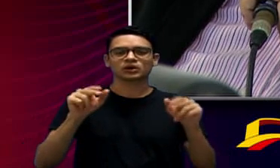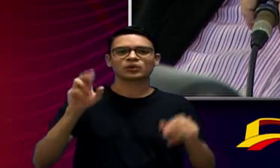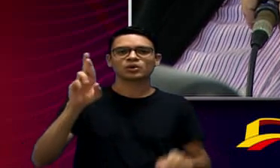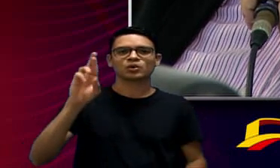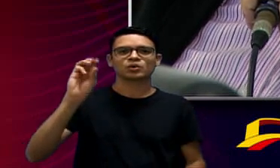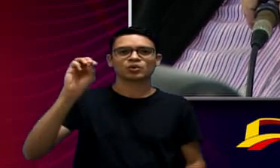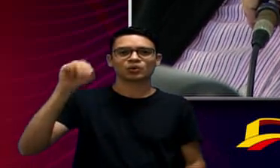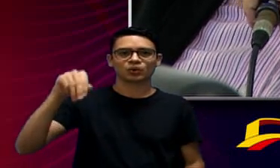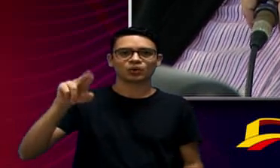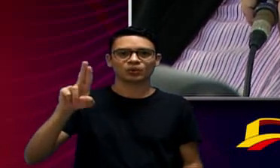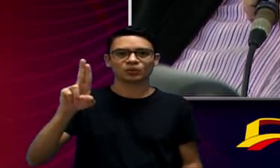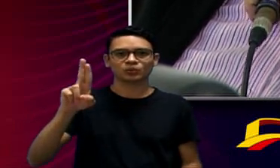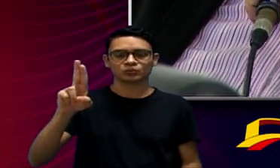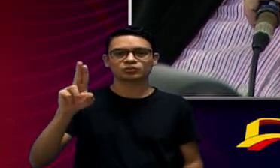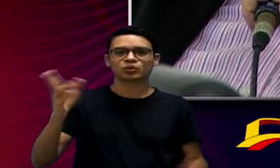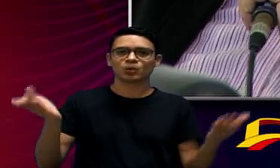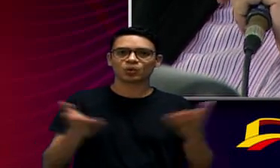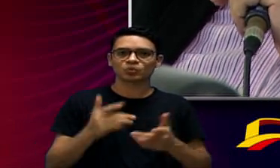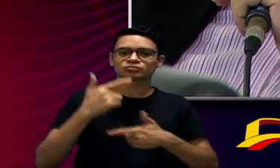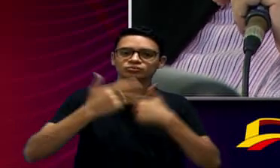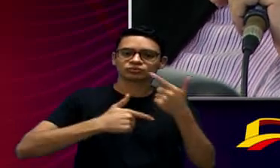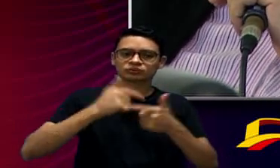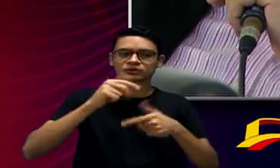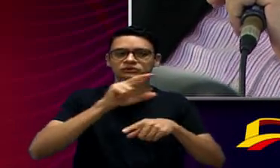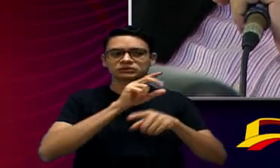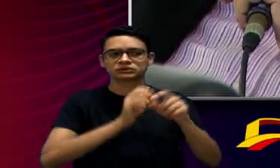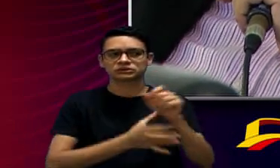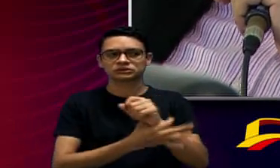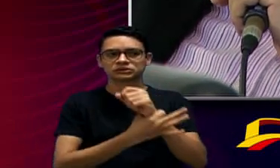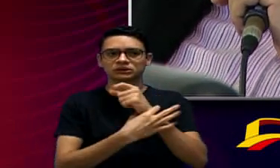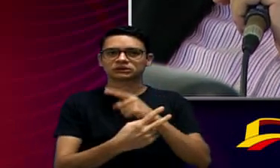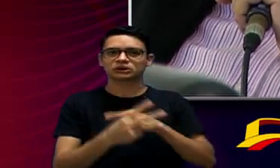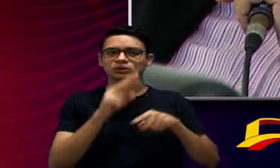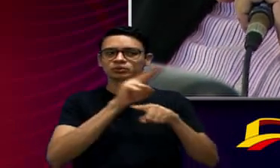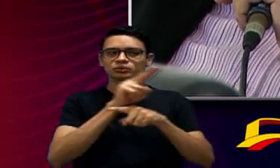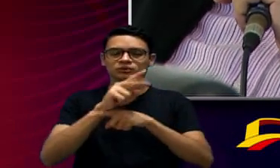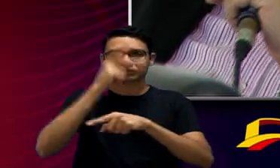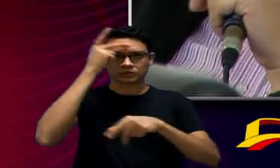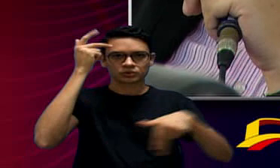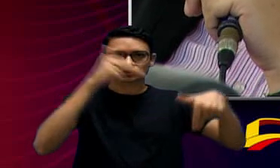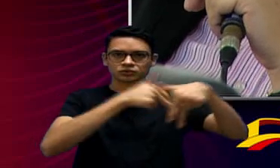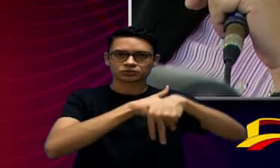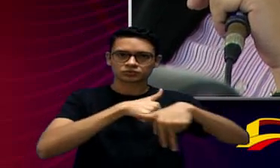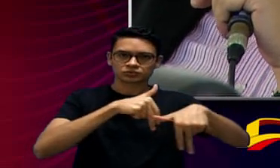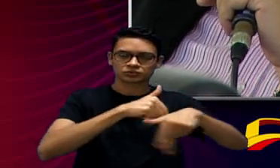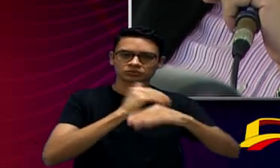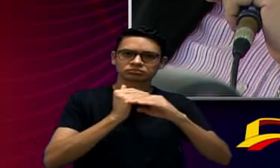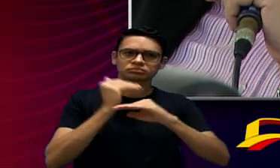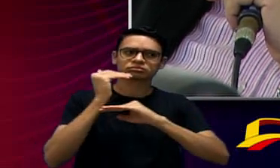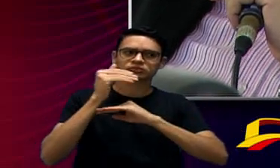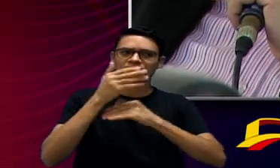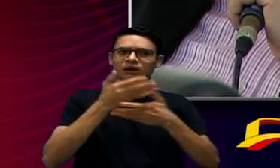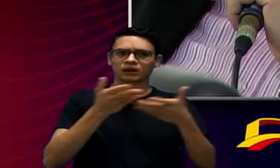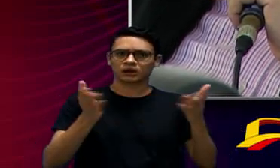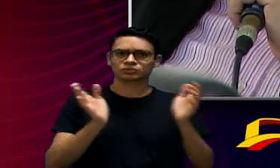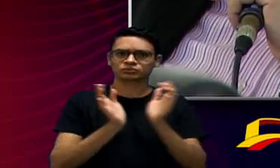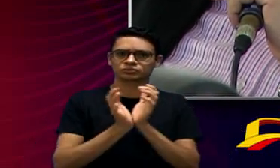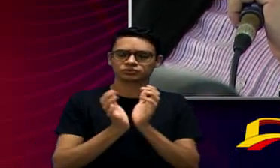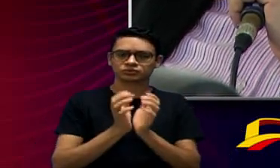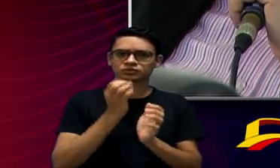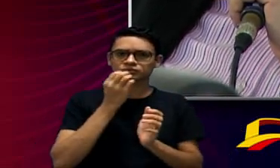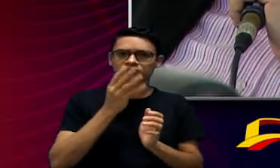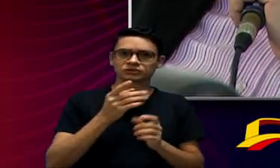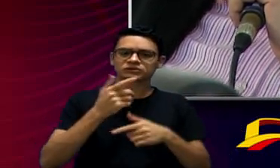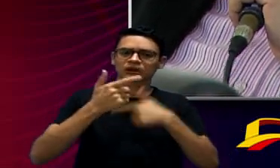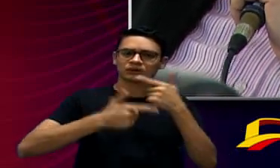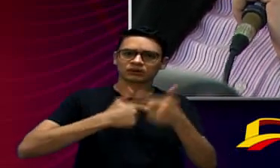aqui hoje cuidando da segurança dos munícipes. A elite da, a elite da Guarda Civil Municipal. E também estamos trabalhando em cima, junto